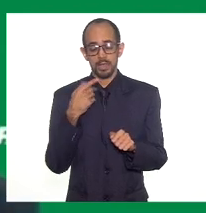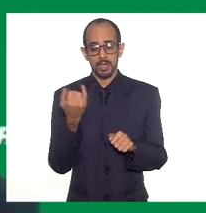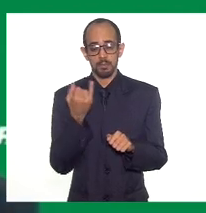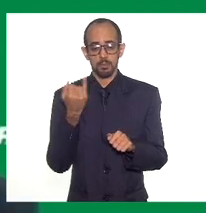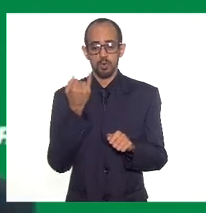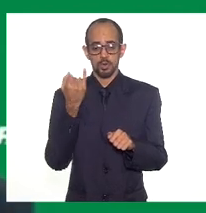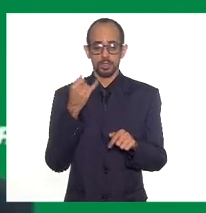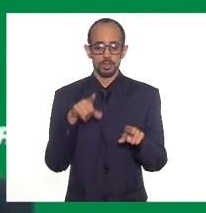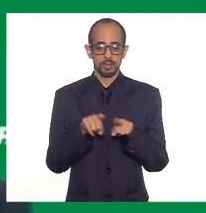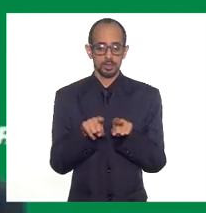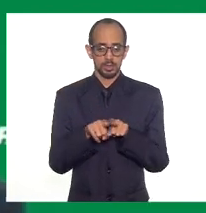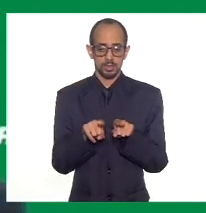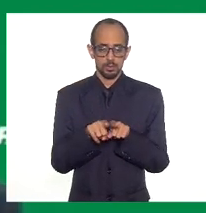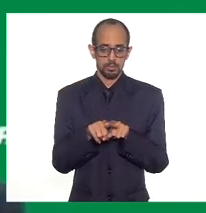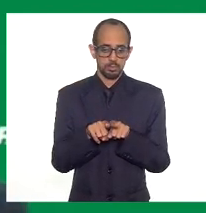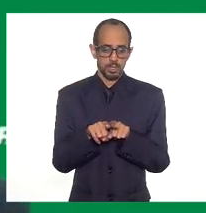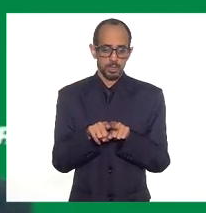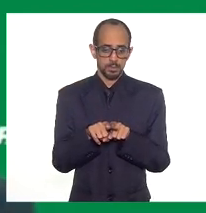né,